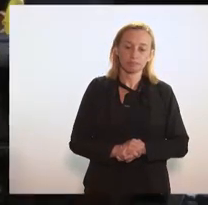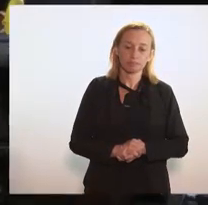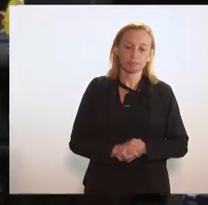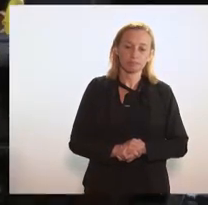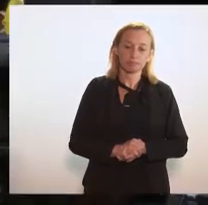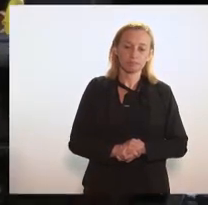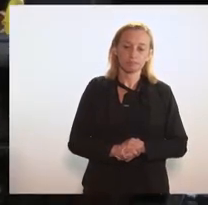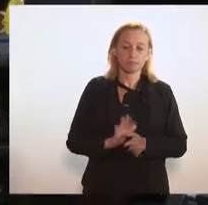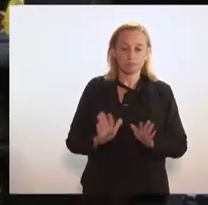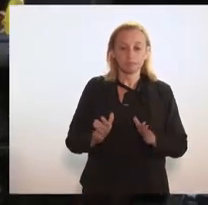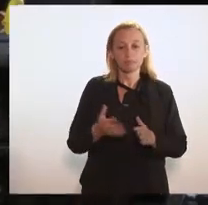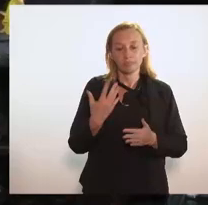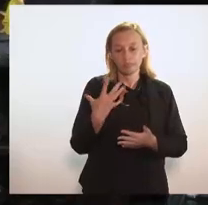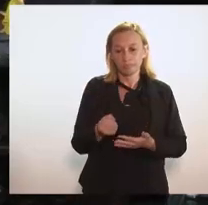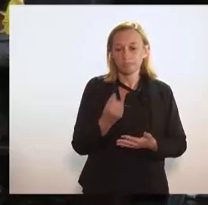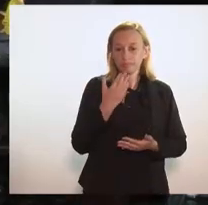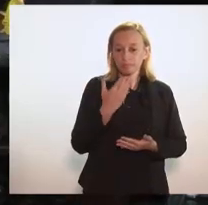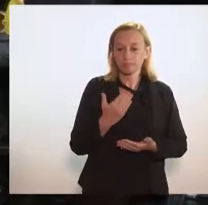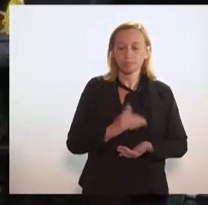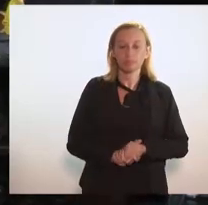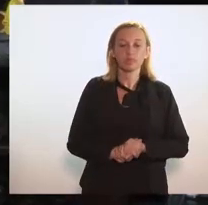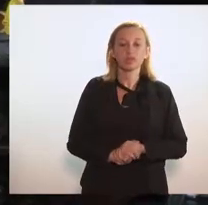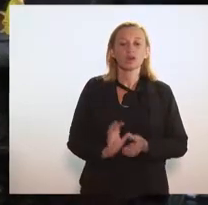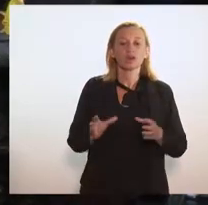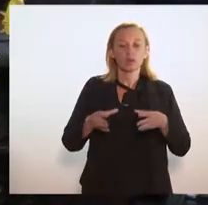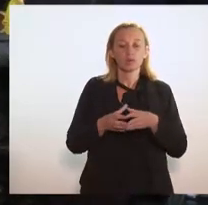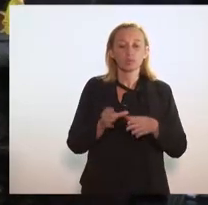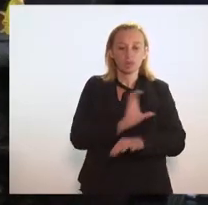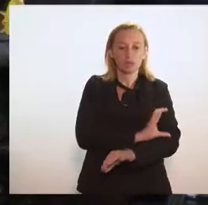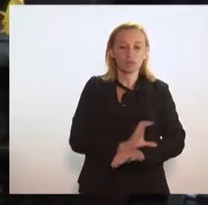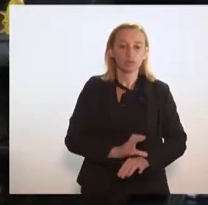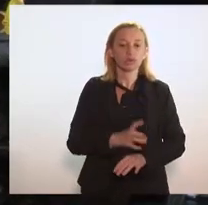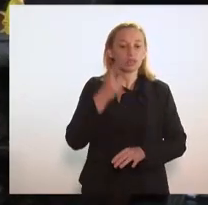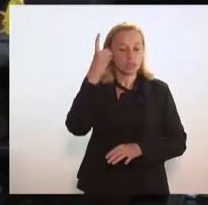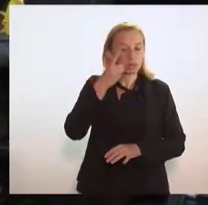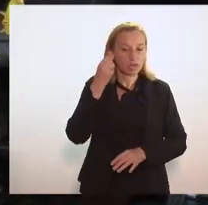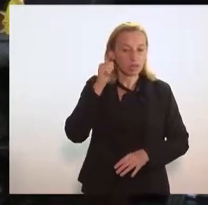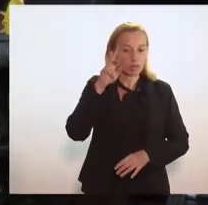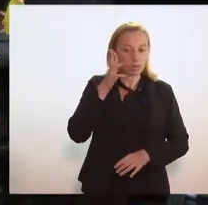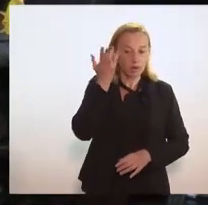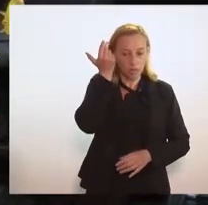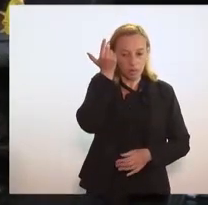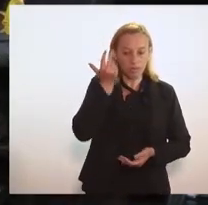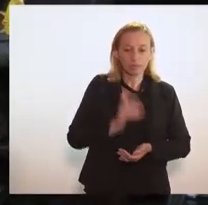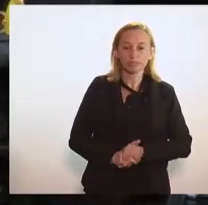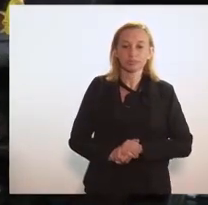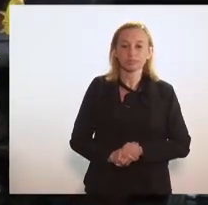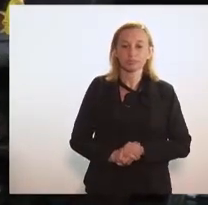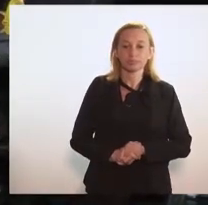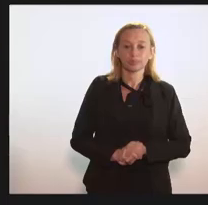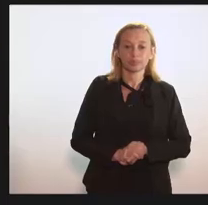o presidente da tepco de vossa excelência pela comissão de Cultura Deputado Eliomar Coelho